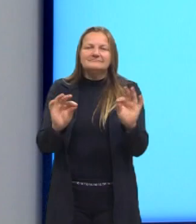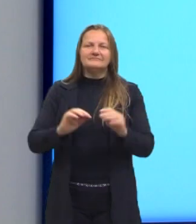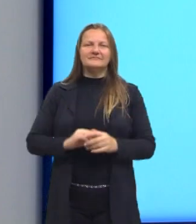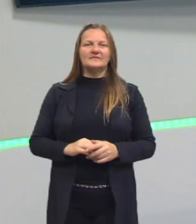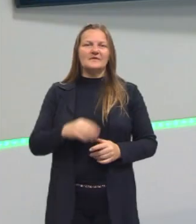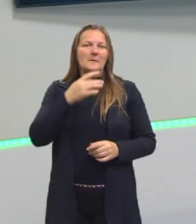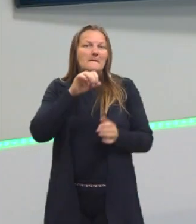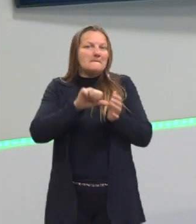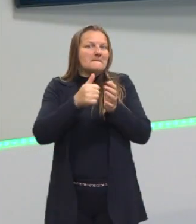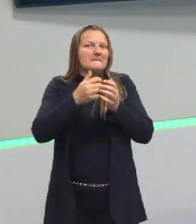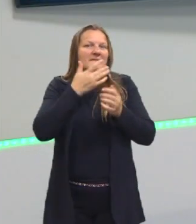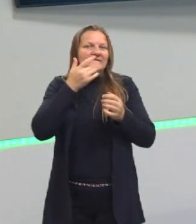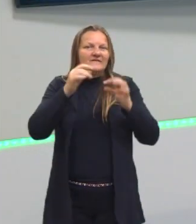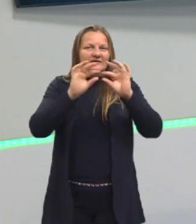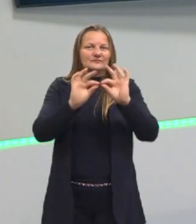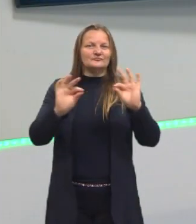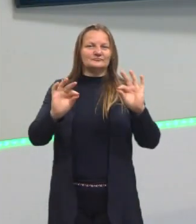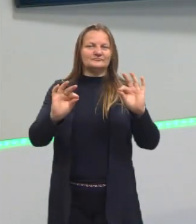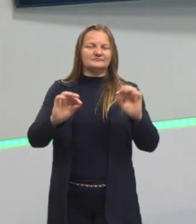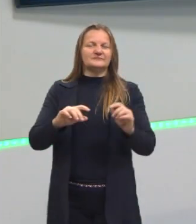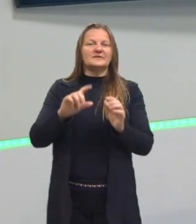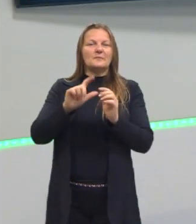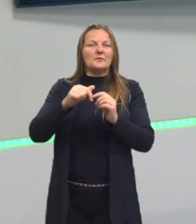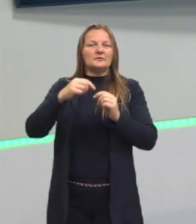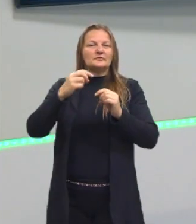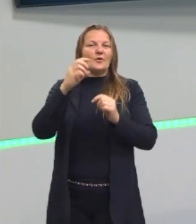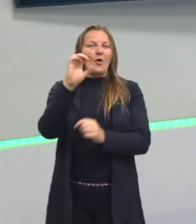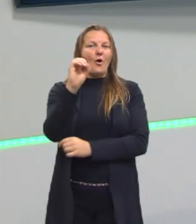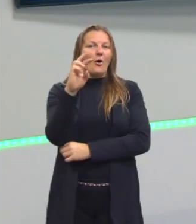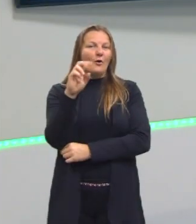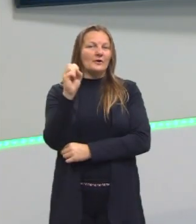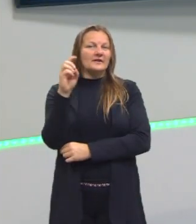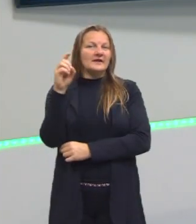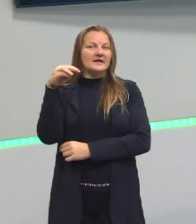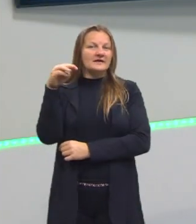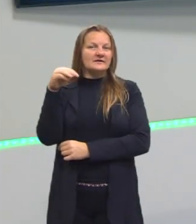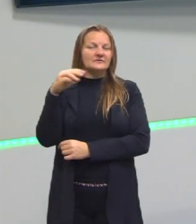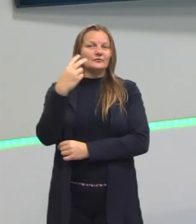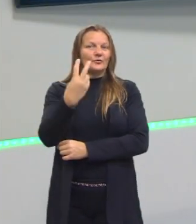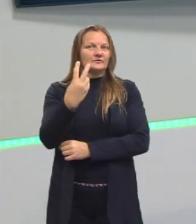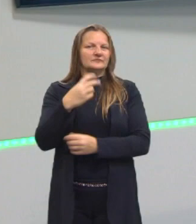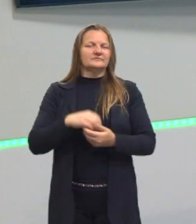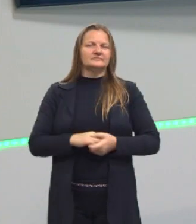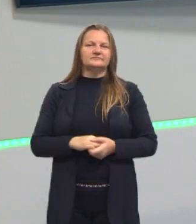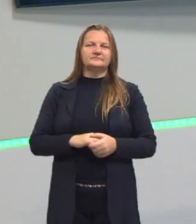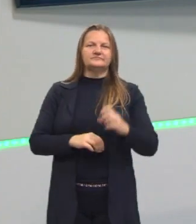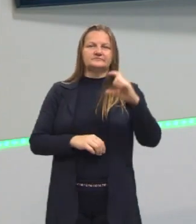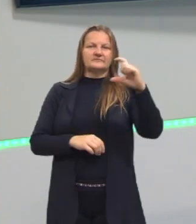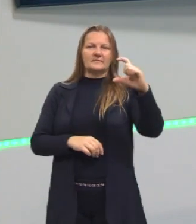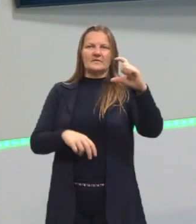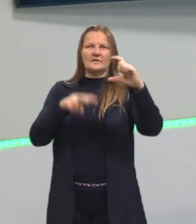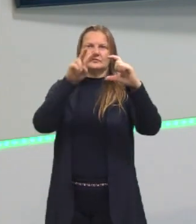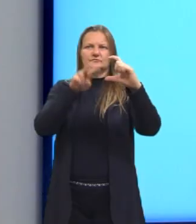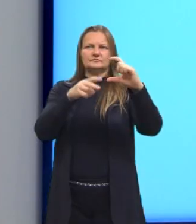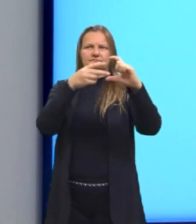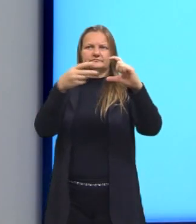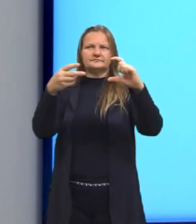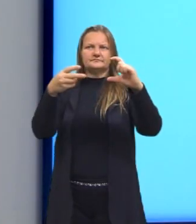eu falei, a gente começa pela mais fácil, né, e aí vai subindo de nível. Então, agora nós vamos ver a ordem 2, mas também é bem